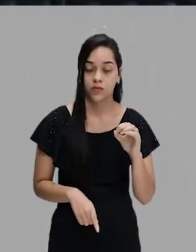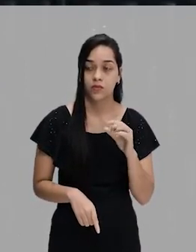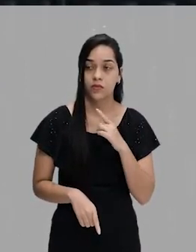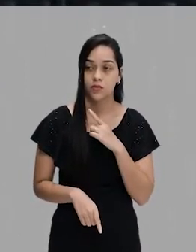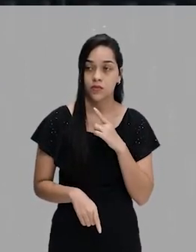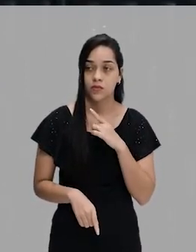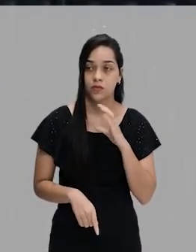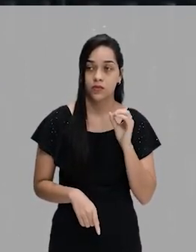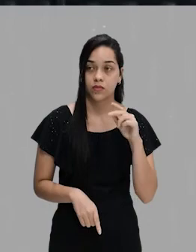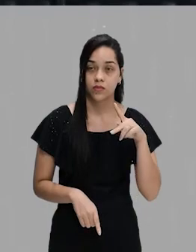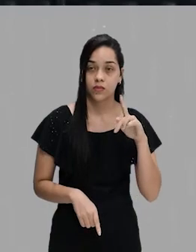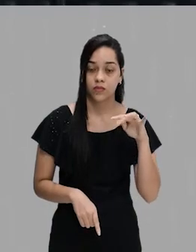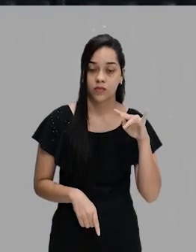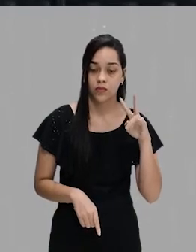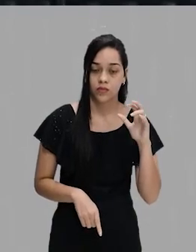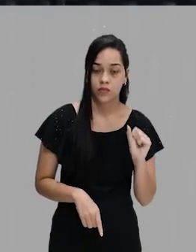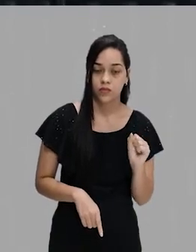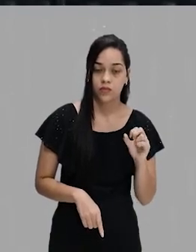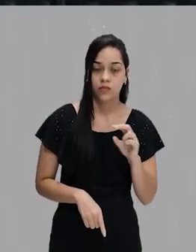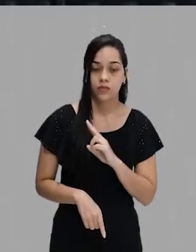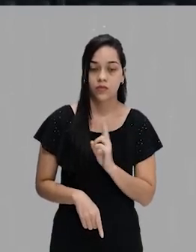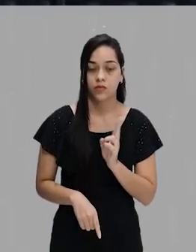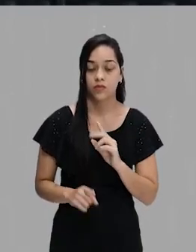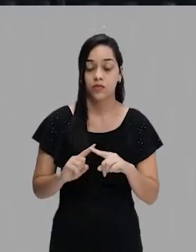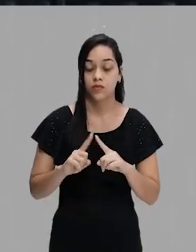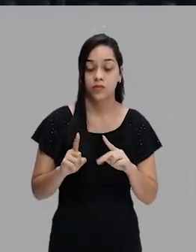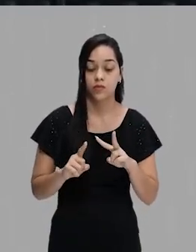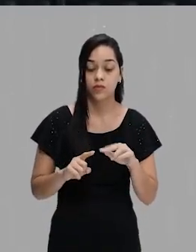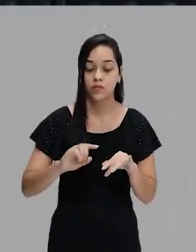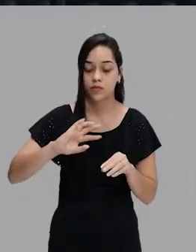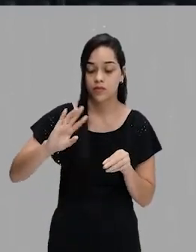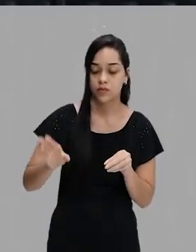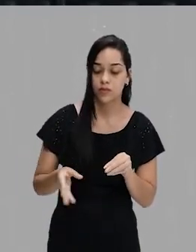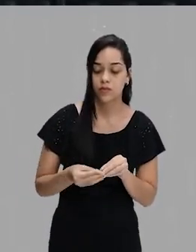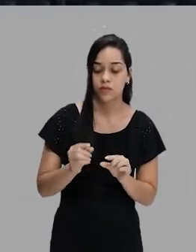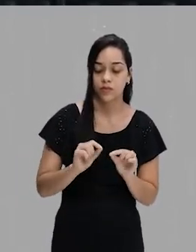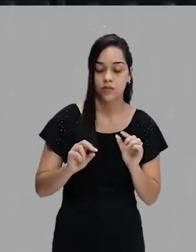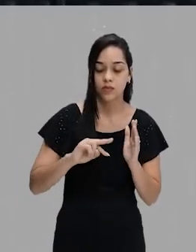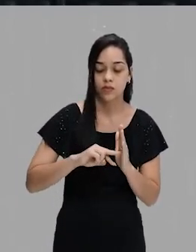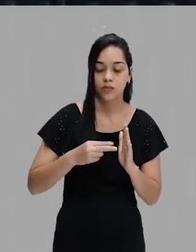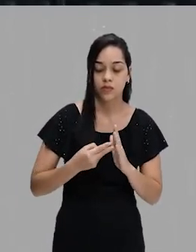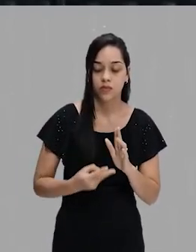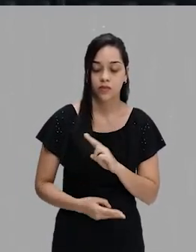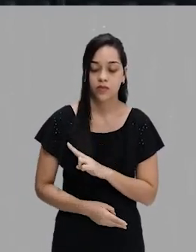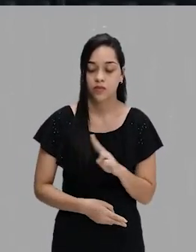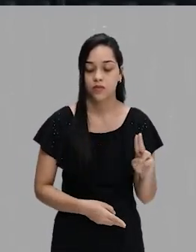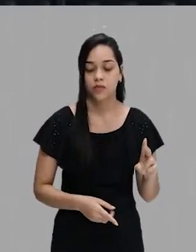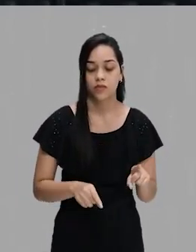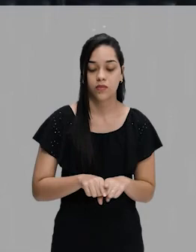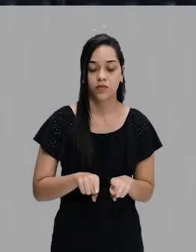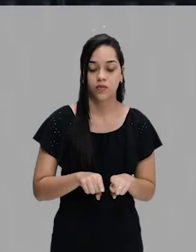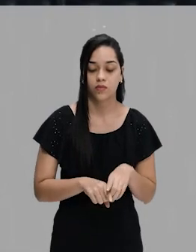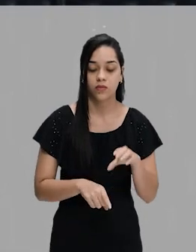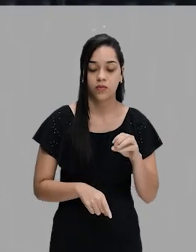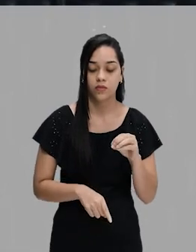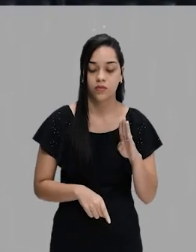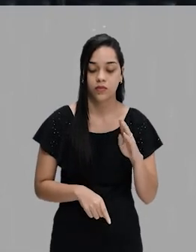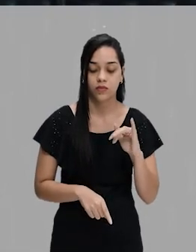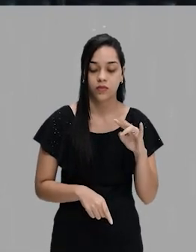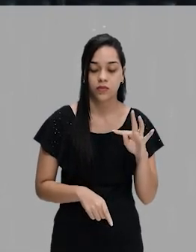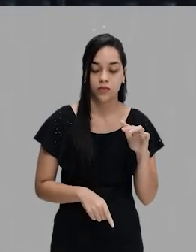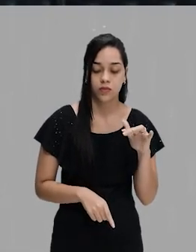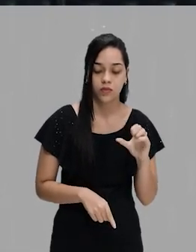das completivas nominais. Só que elas vão complementar o sentido do nome. E as objetivas